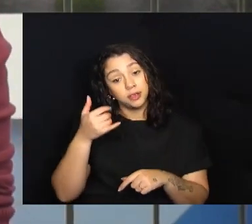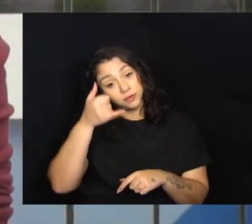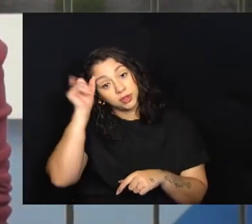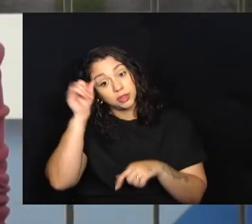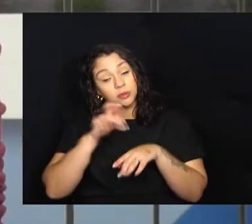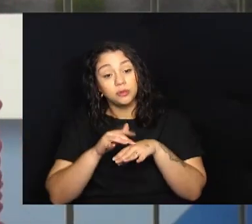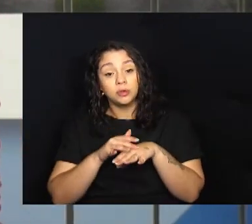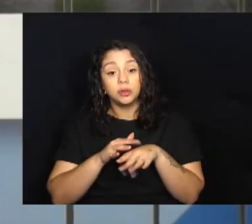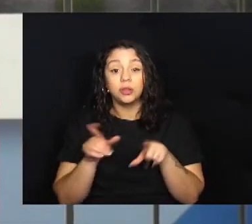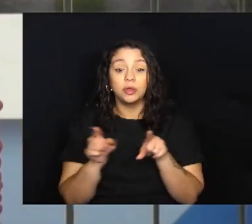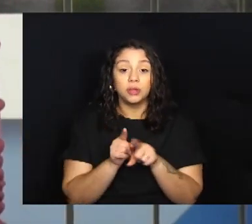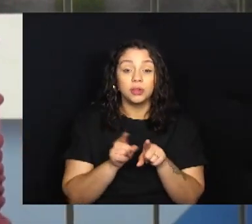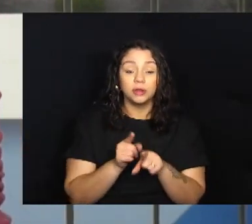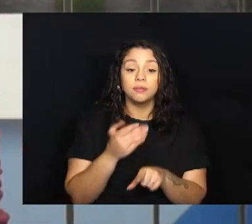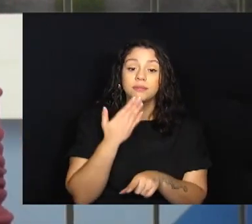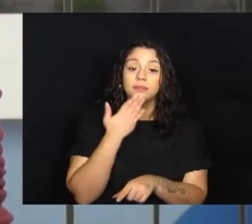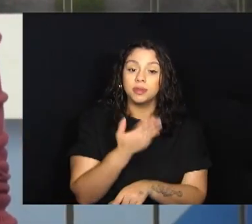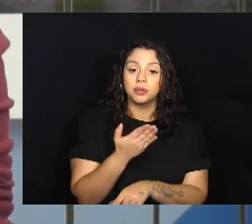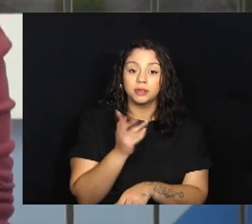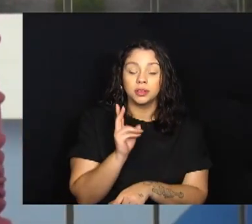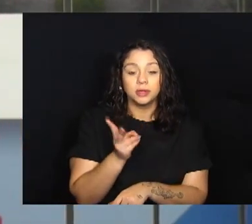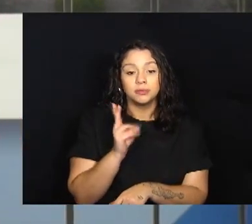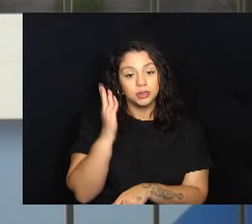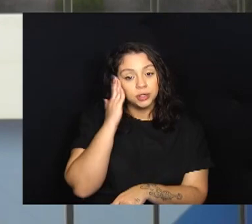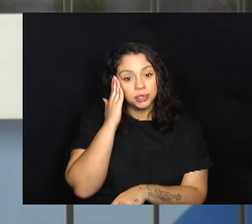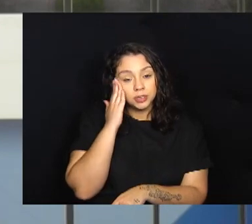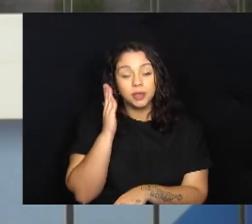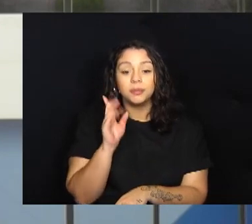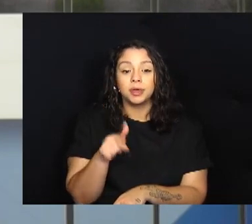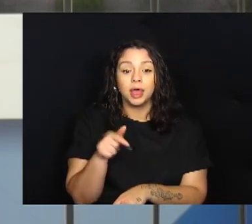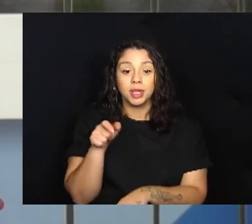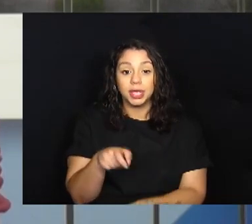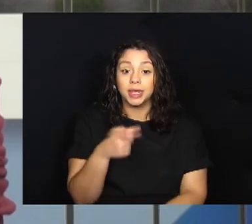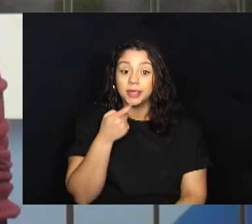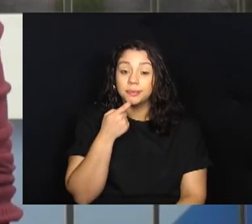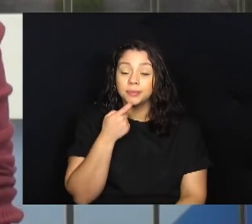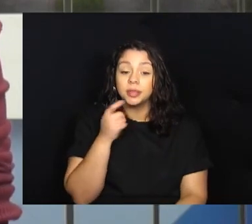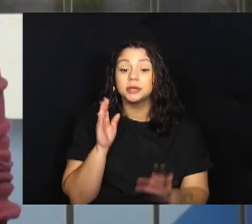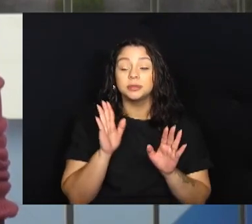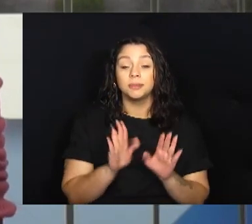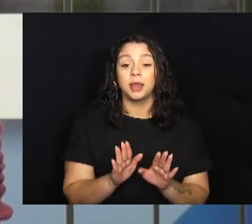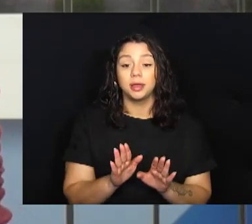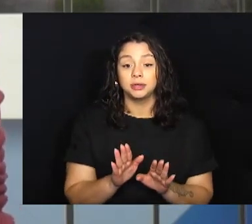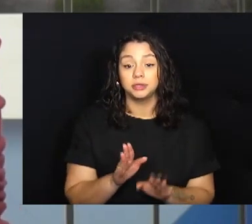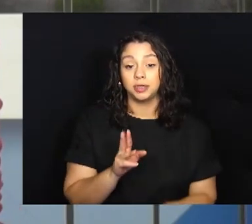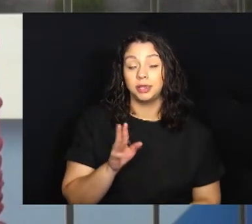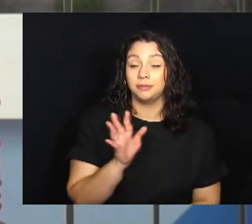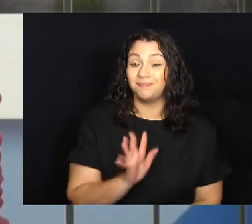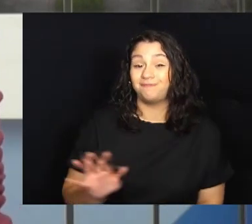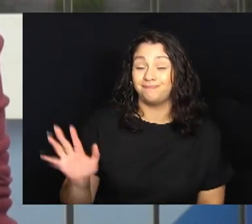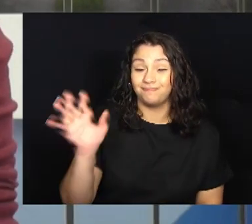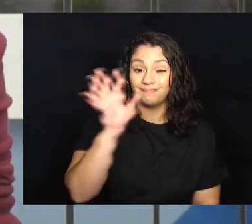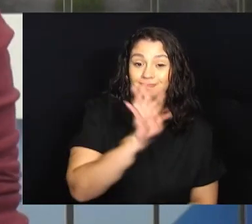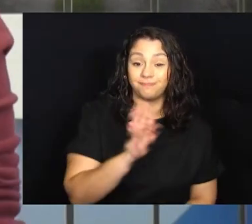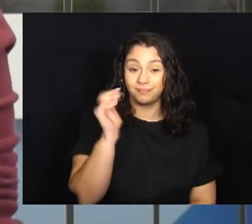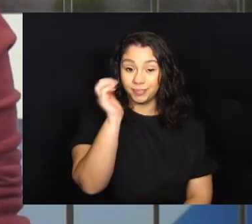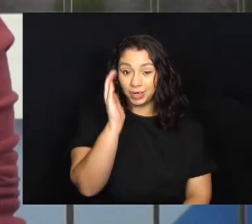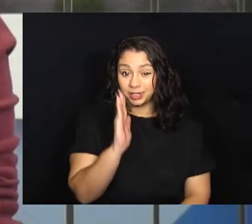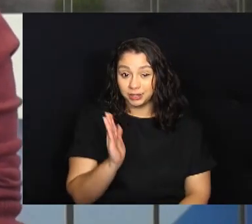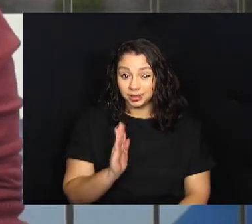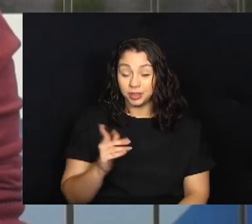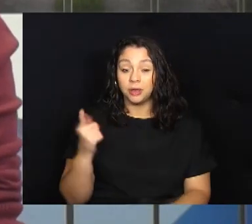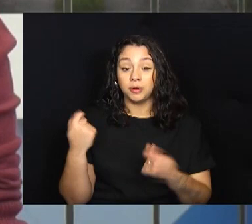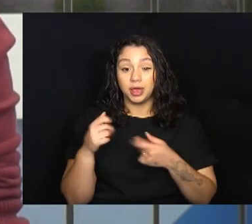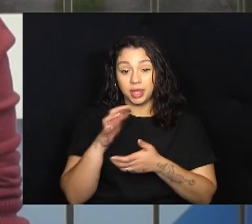revogue isso é uma que a gente sabe que extrapola a questão de Campinas, mas assim, em nível federal precisa ser revogada a